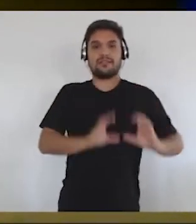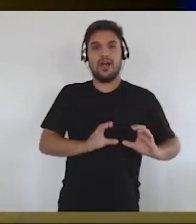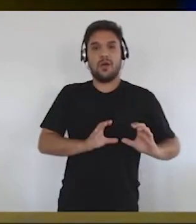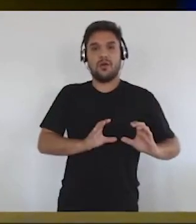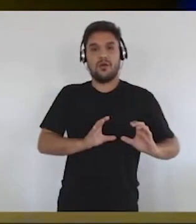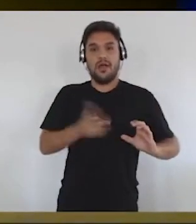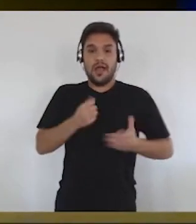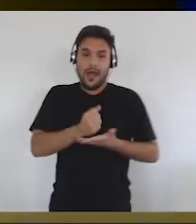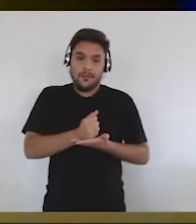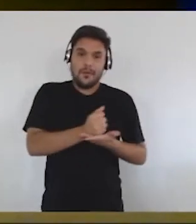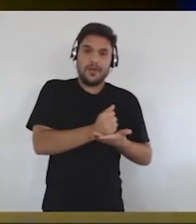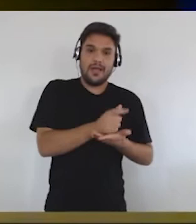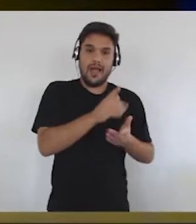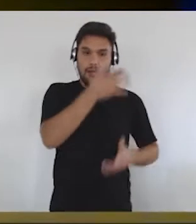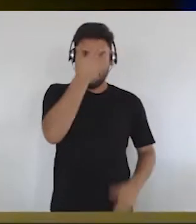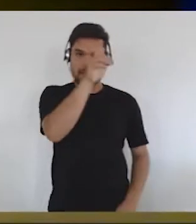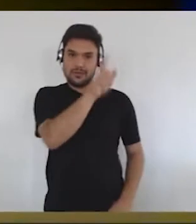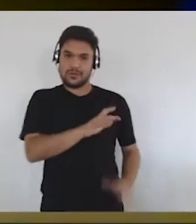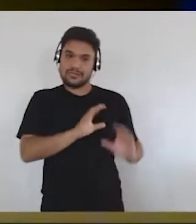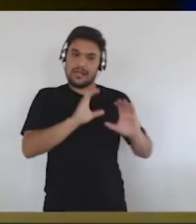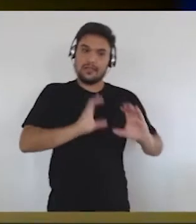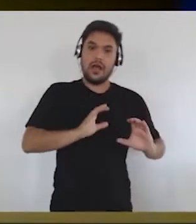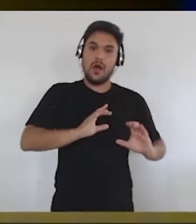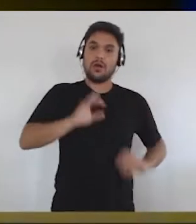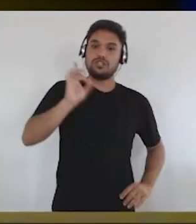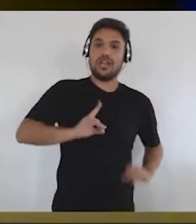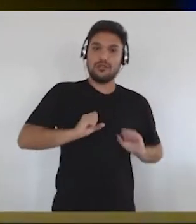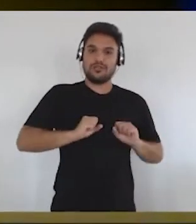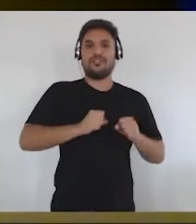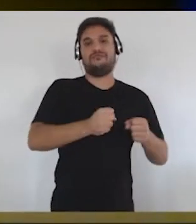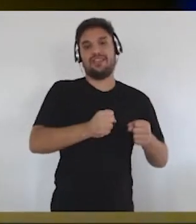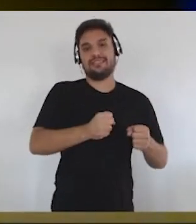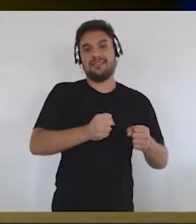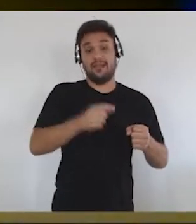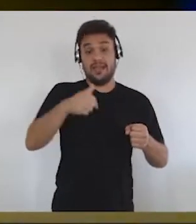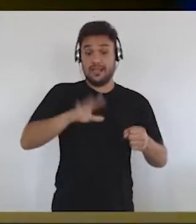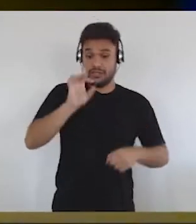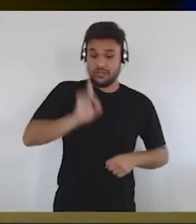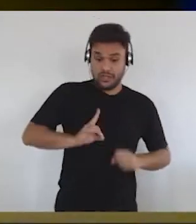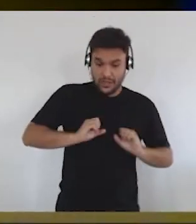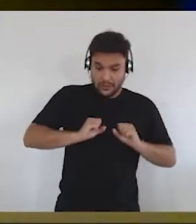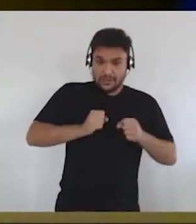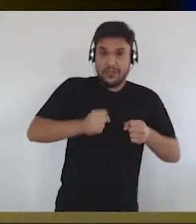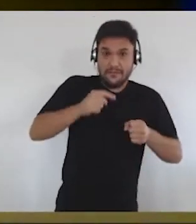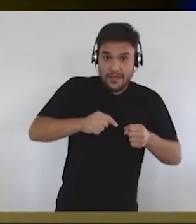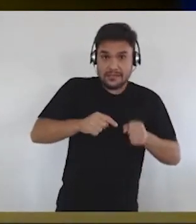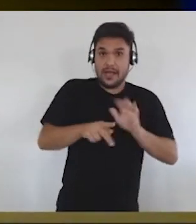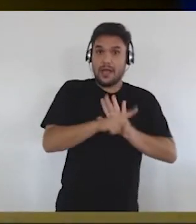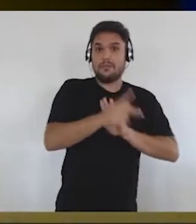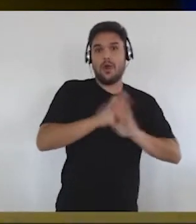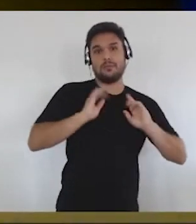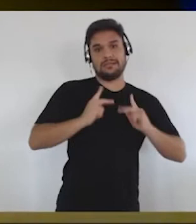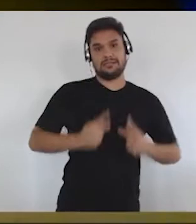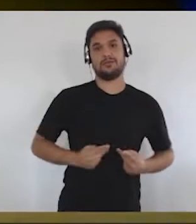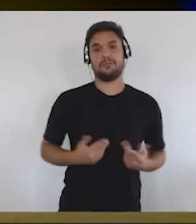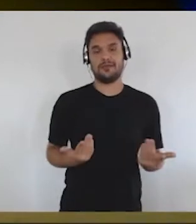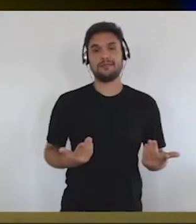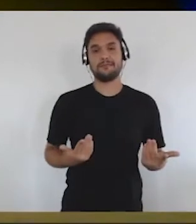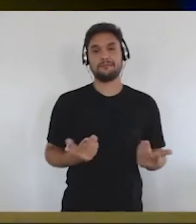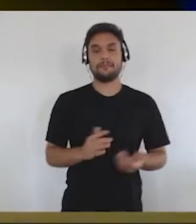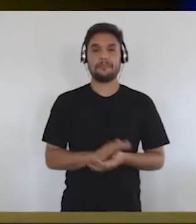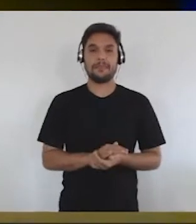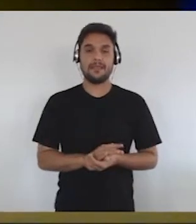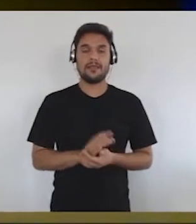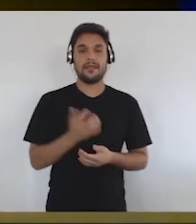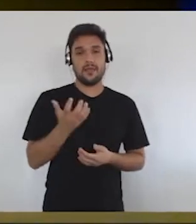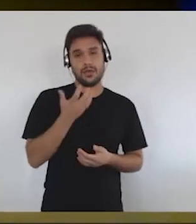seu direito de defesa. E o direito de defesa é um direito inerente à dignidade da pessoa humana. Eu